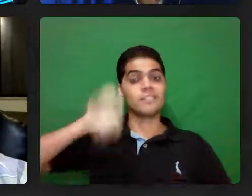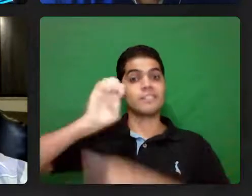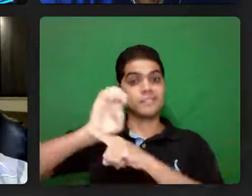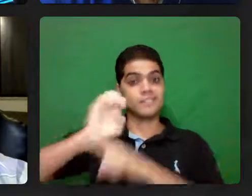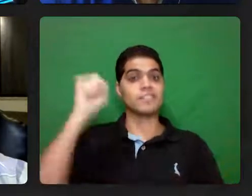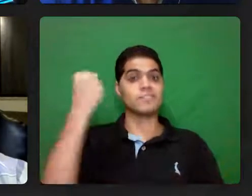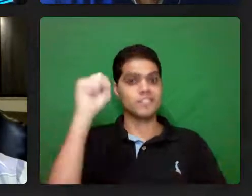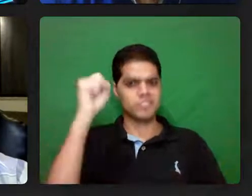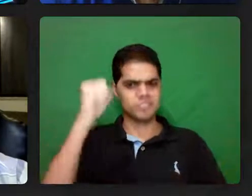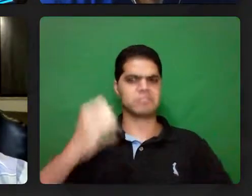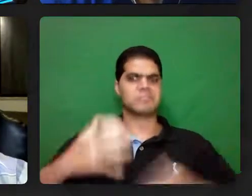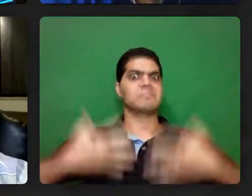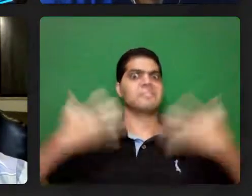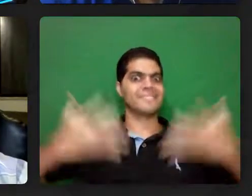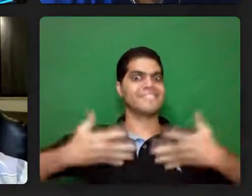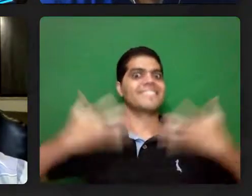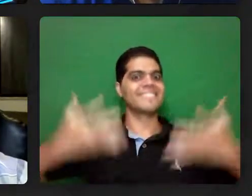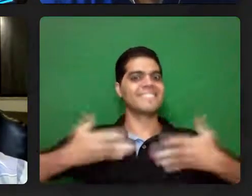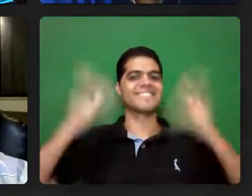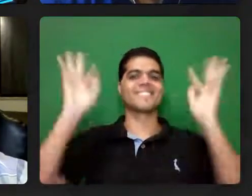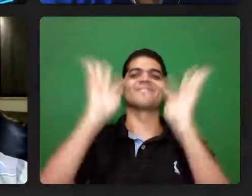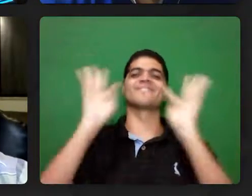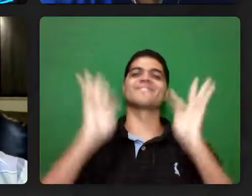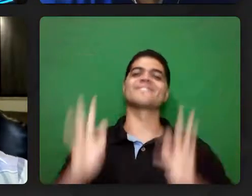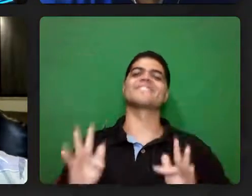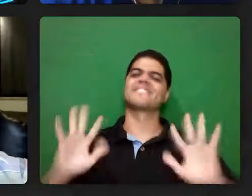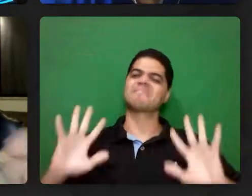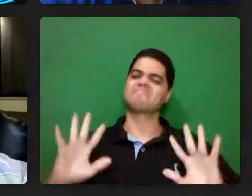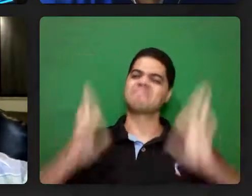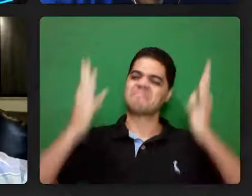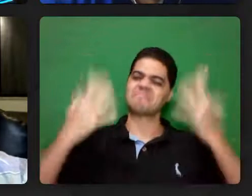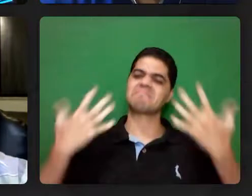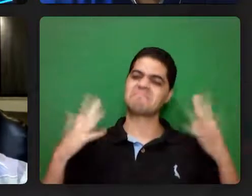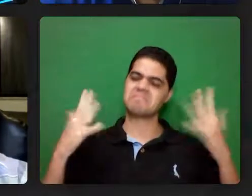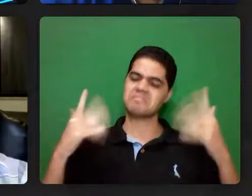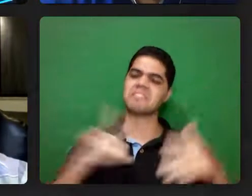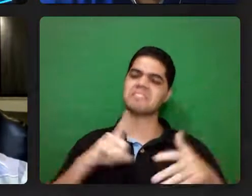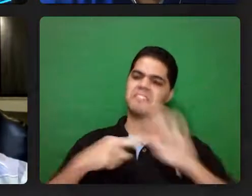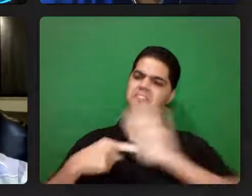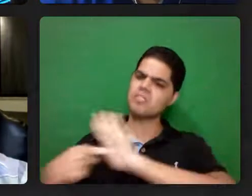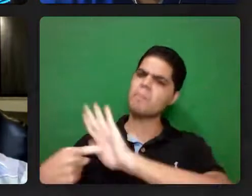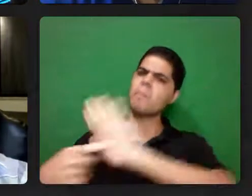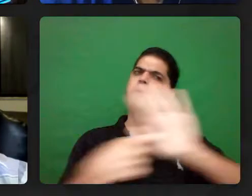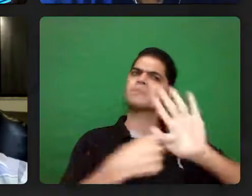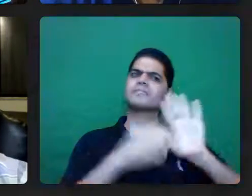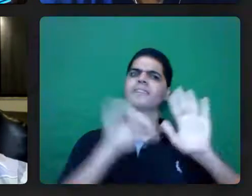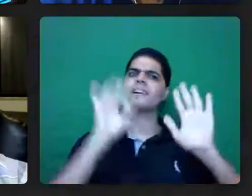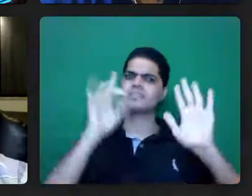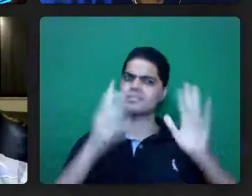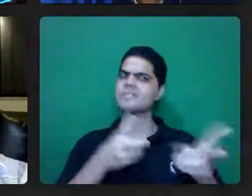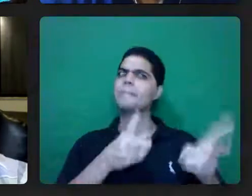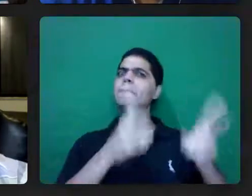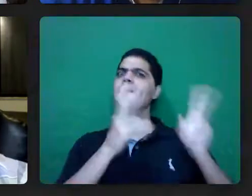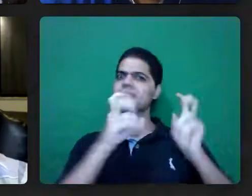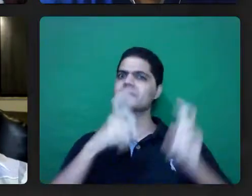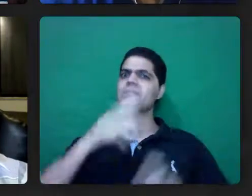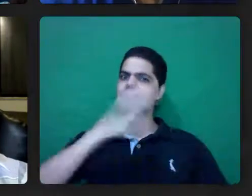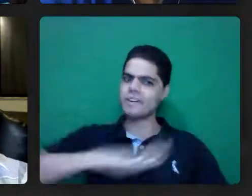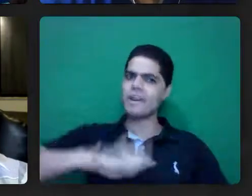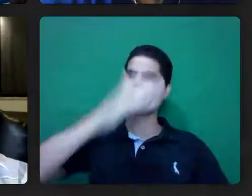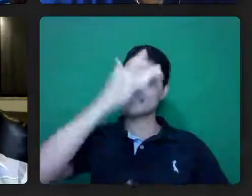grande, Ana. A gente está muito feliz com o sucesso que está sendo só na propaganda da maratona. A gente já percebe que as pessoas estão